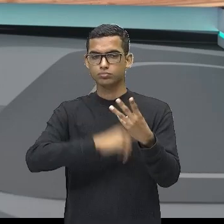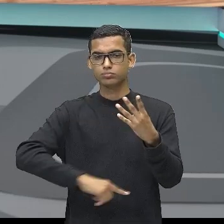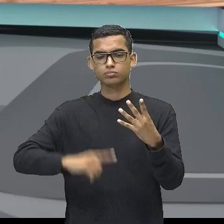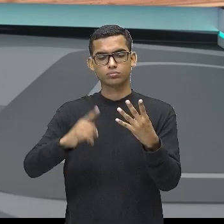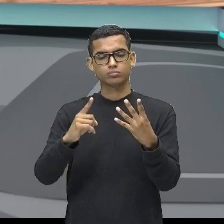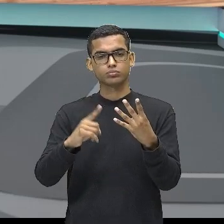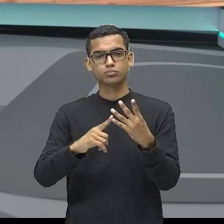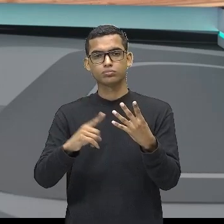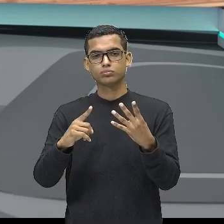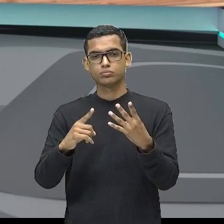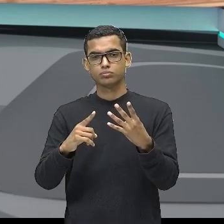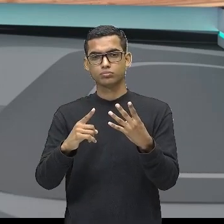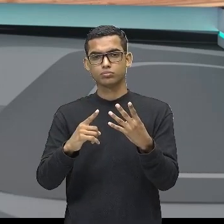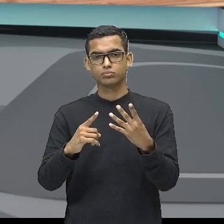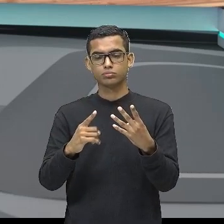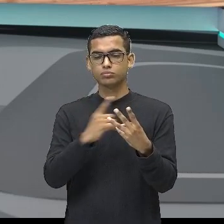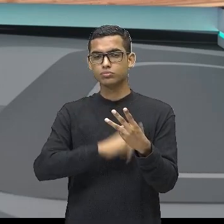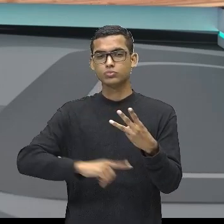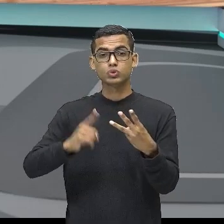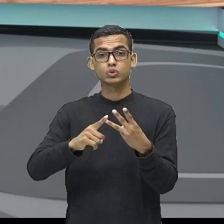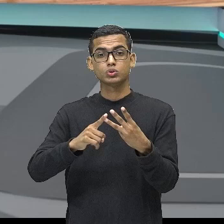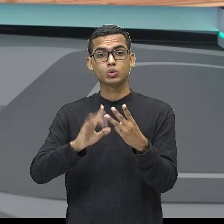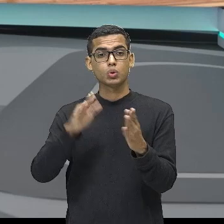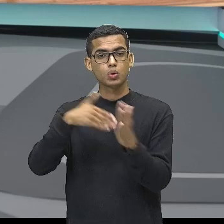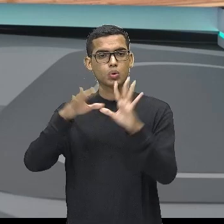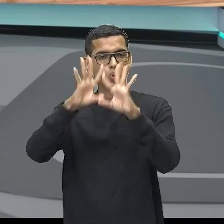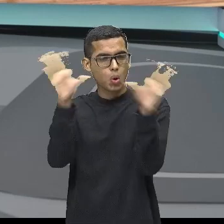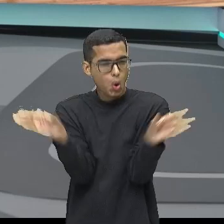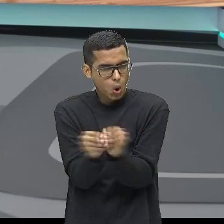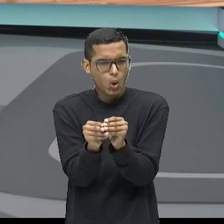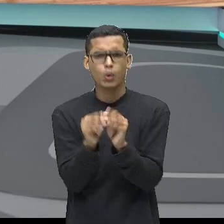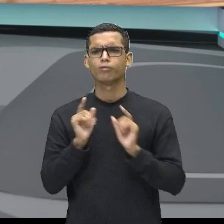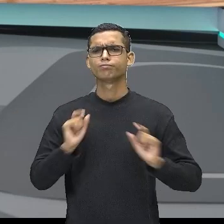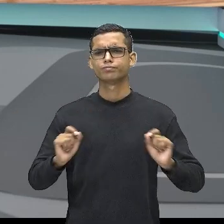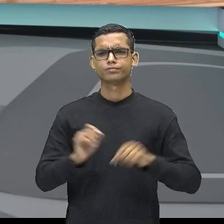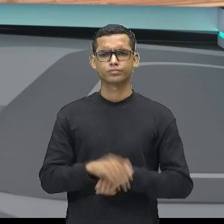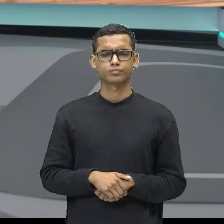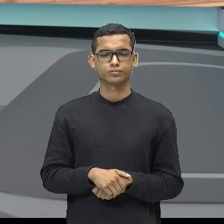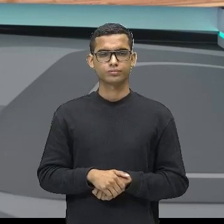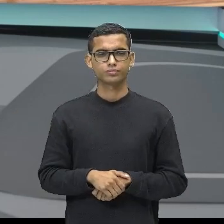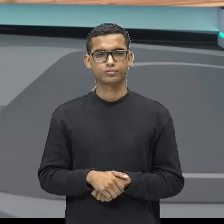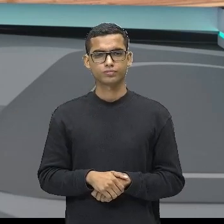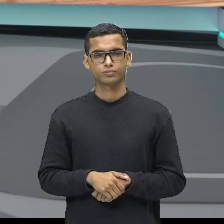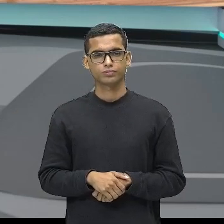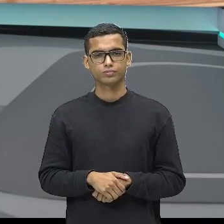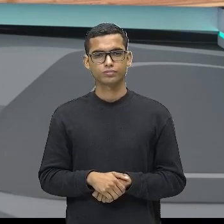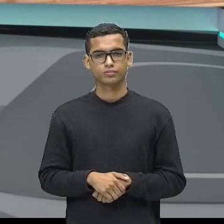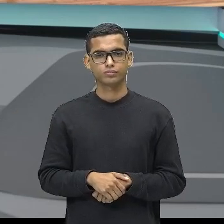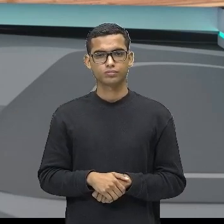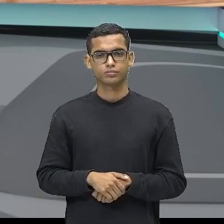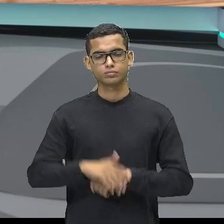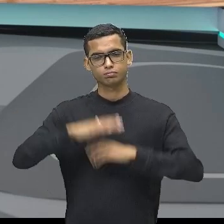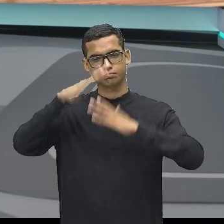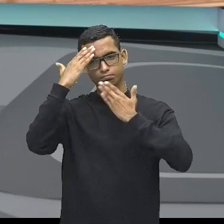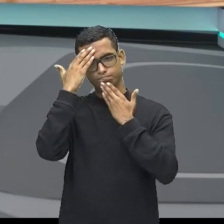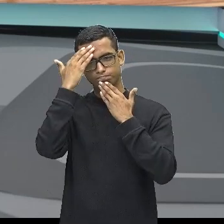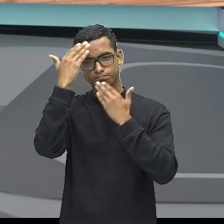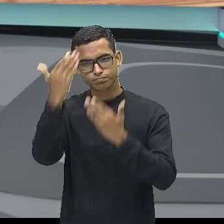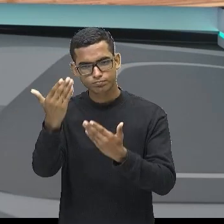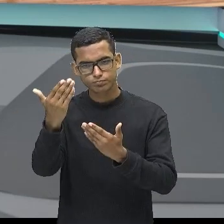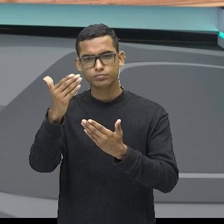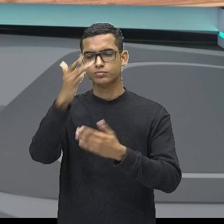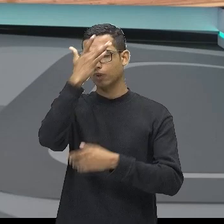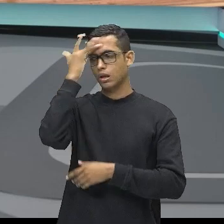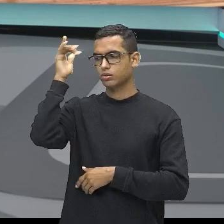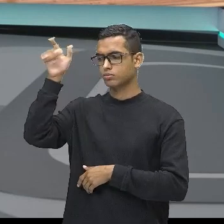foi exatamente o último ponto do nosso debate, que é a conclusão. Ok? E a conclusão, claro, nada mais é do que o agradecimento a quem